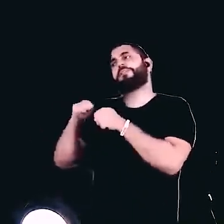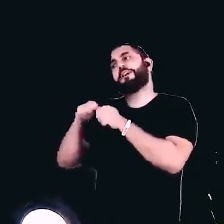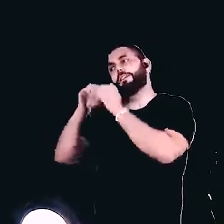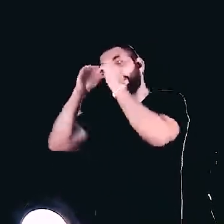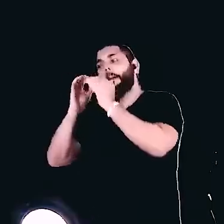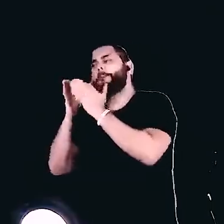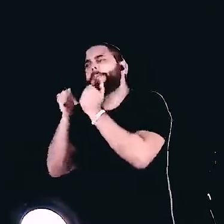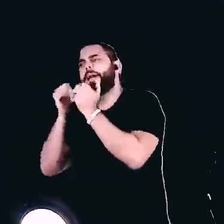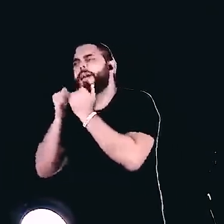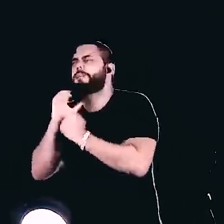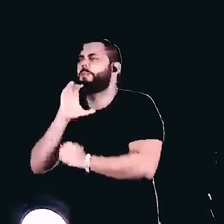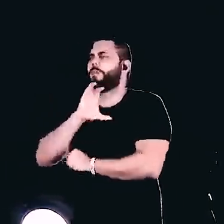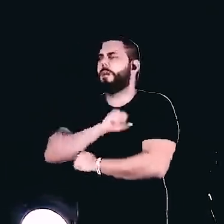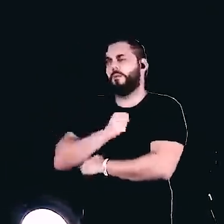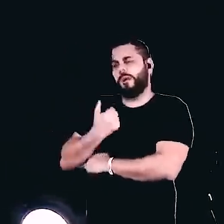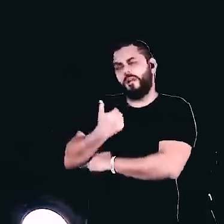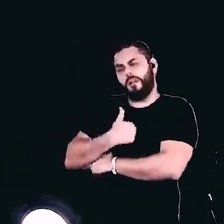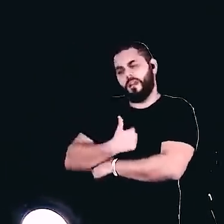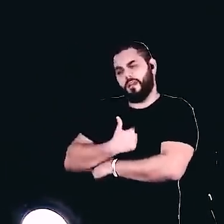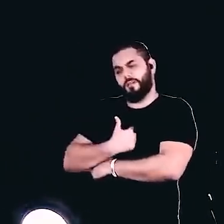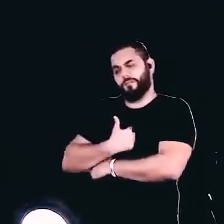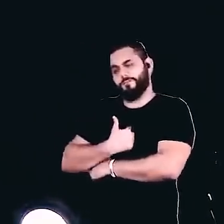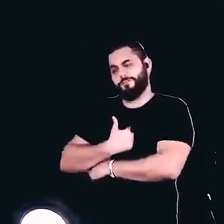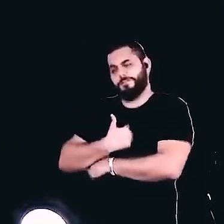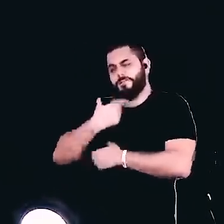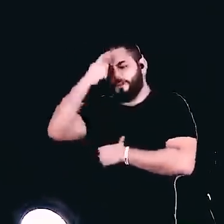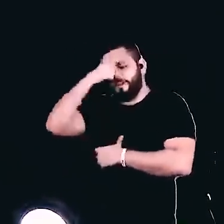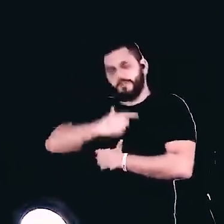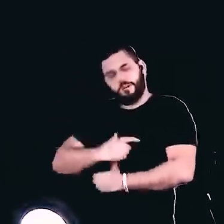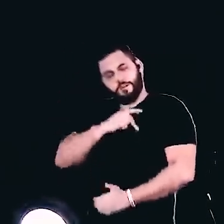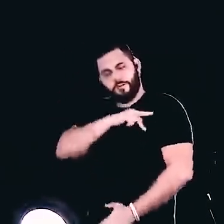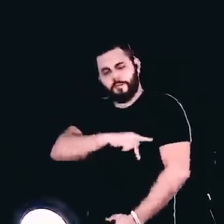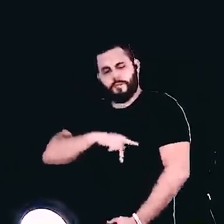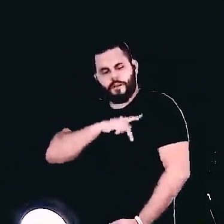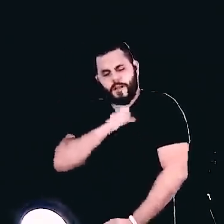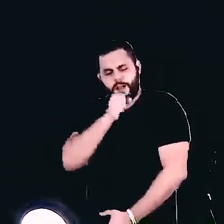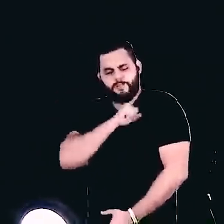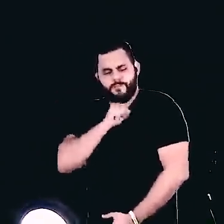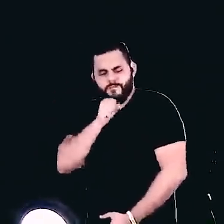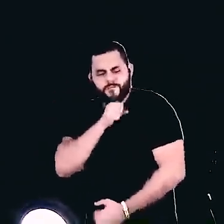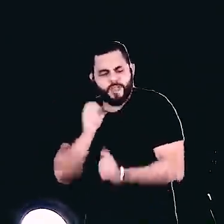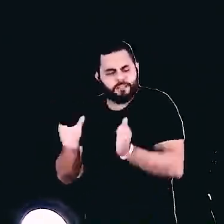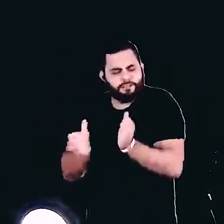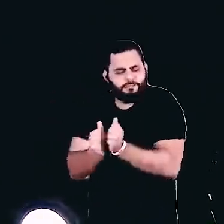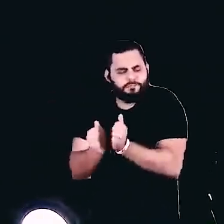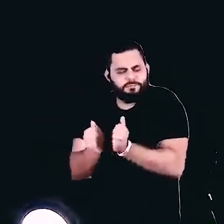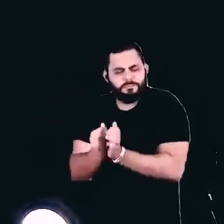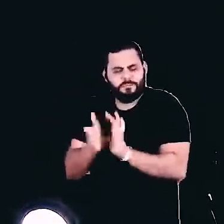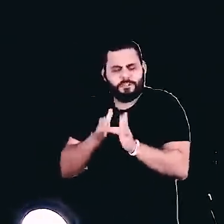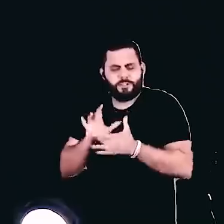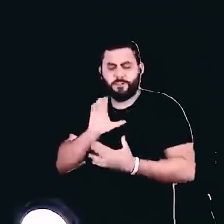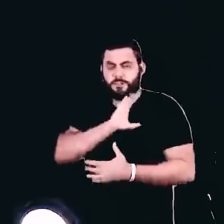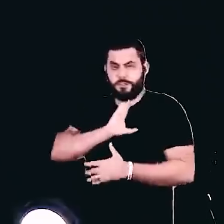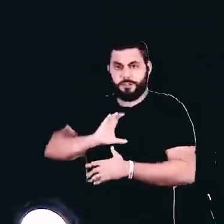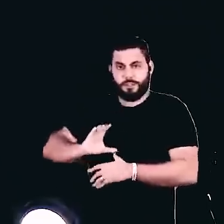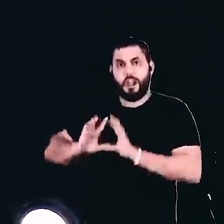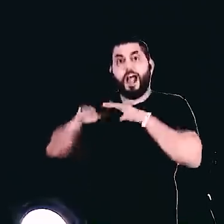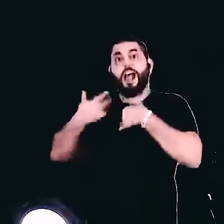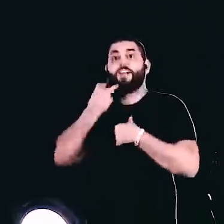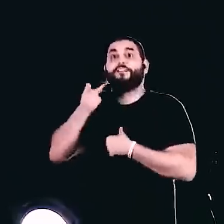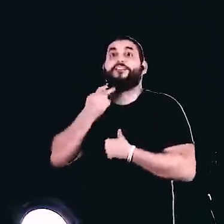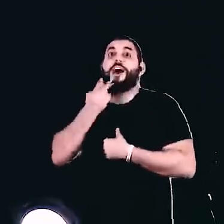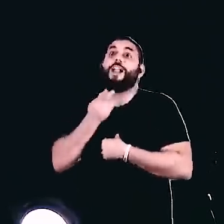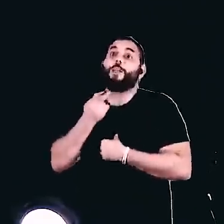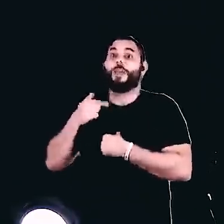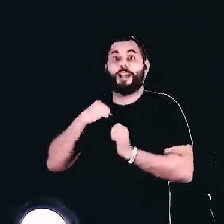por amor, sendo eu tal como sou, Paulo velho, agora prisioneiro de Cristo Jesus. Paulo achou pouco se chamar de prisioneiro, ainda